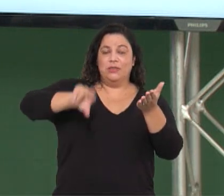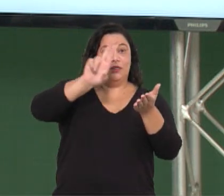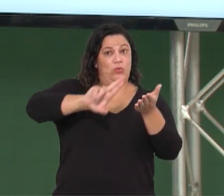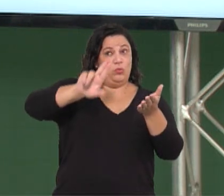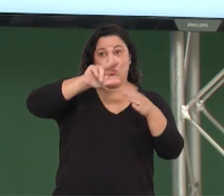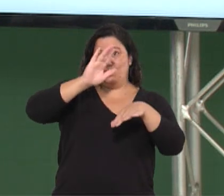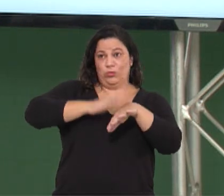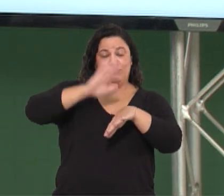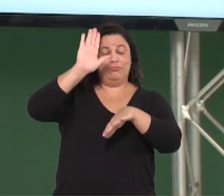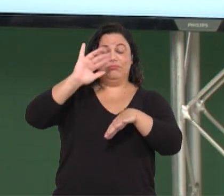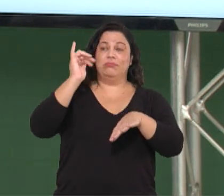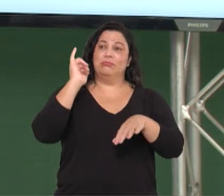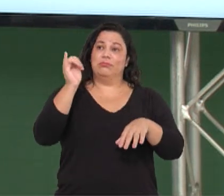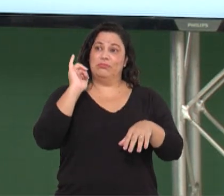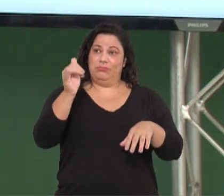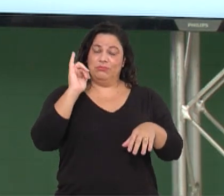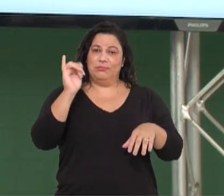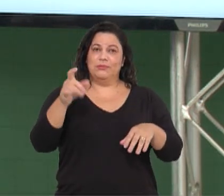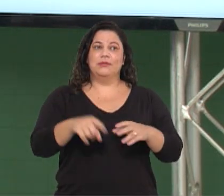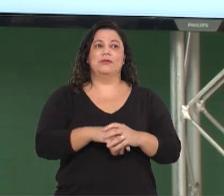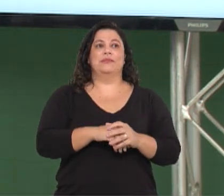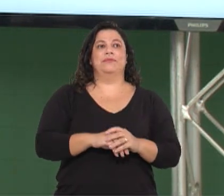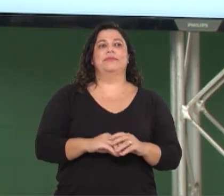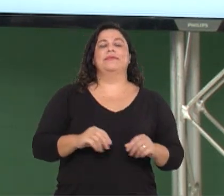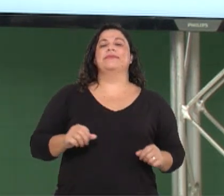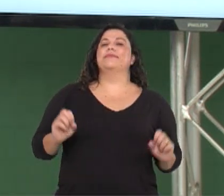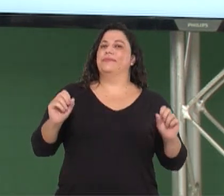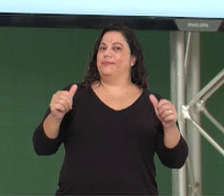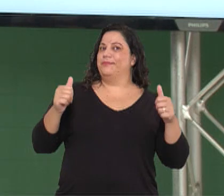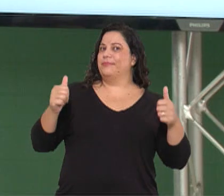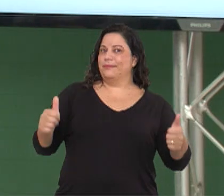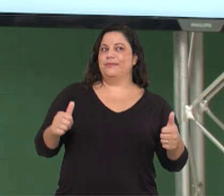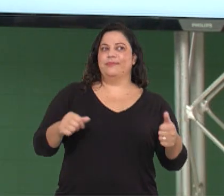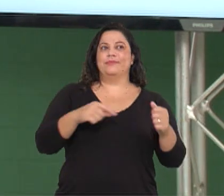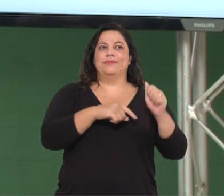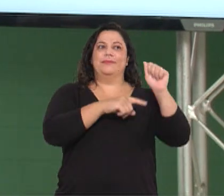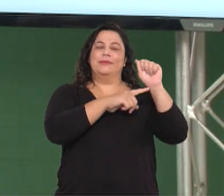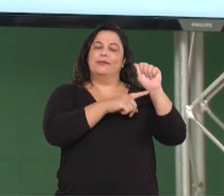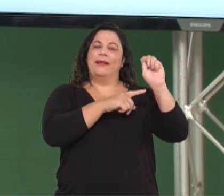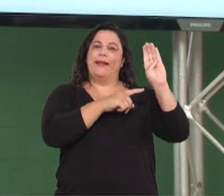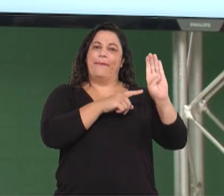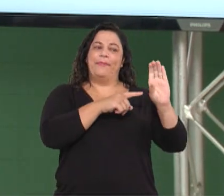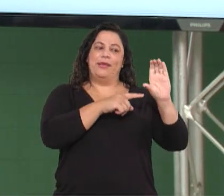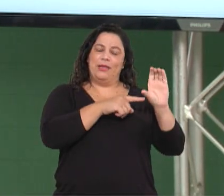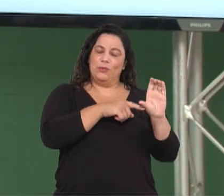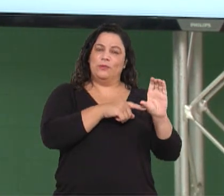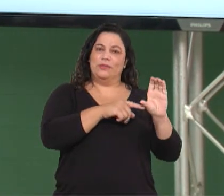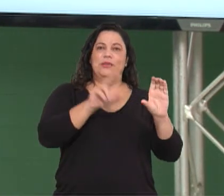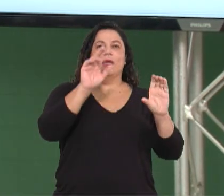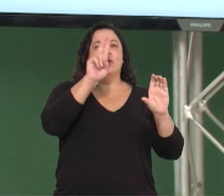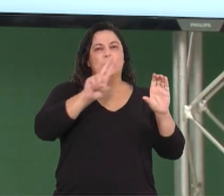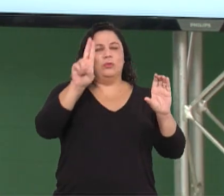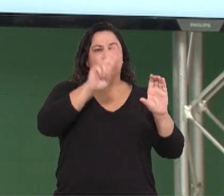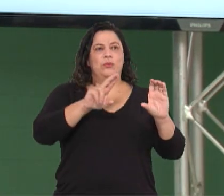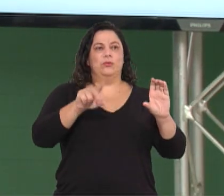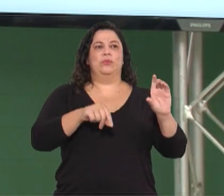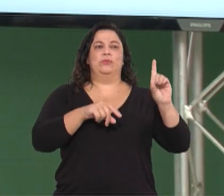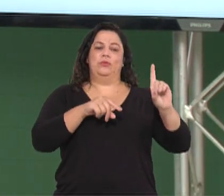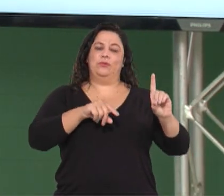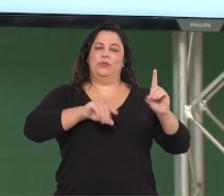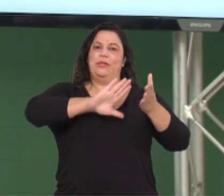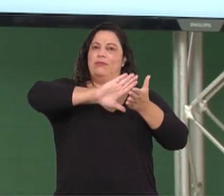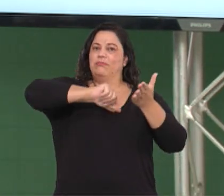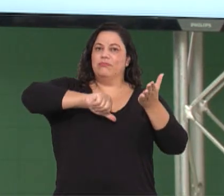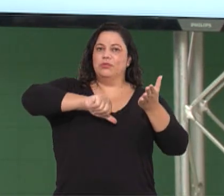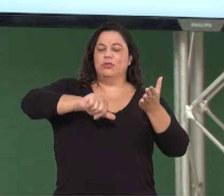usamos narrativo, lírico e dramático. Temos esses 3 gêneros literários